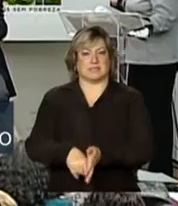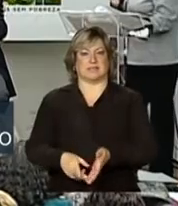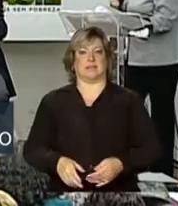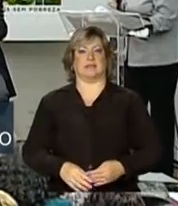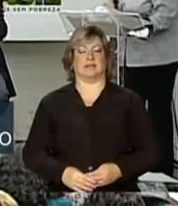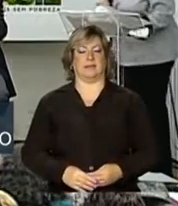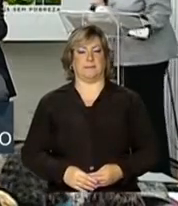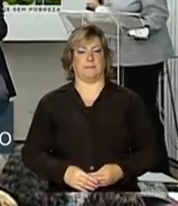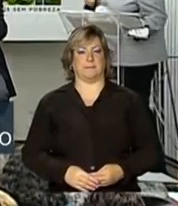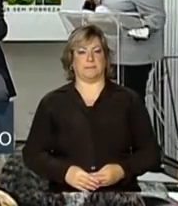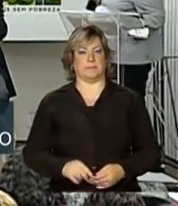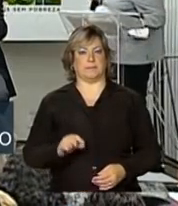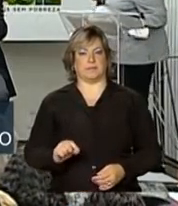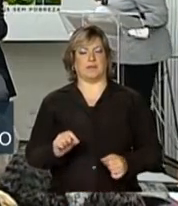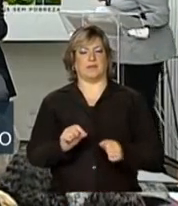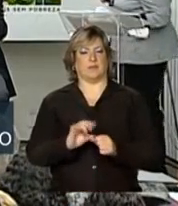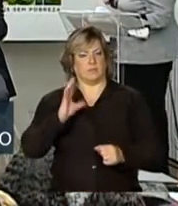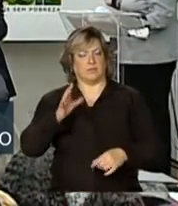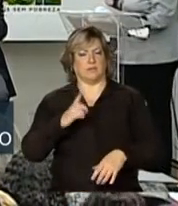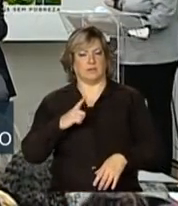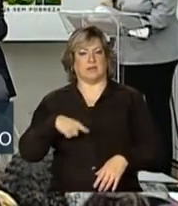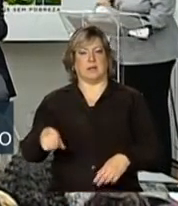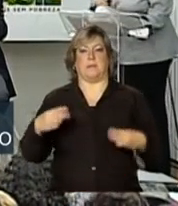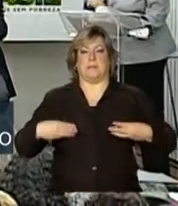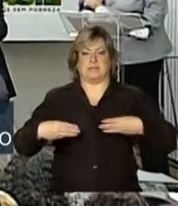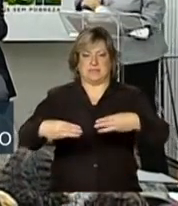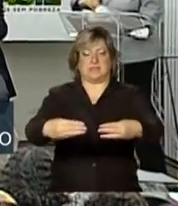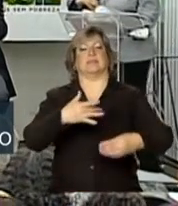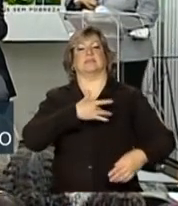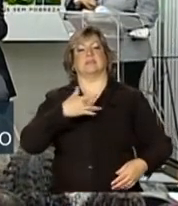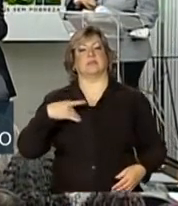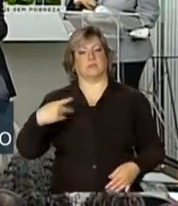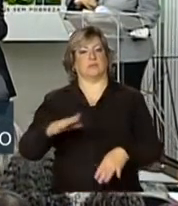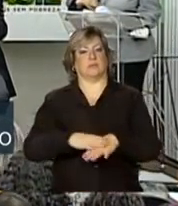né, com o DECIT do Ministério da Saúde. E